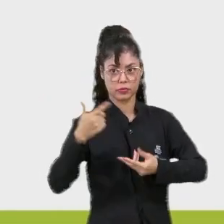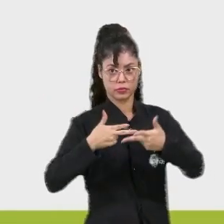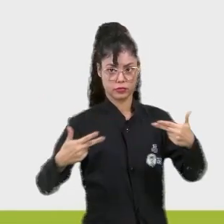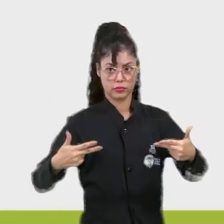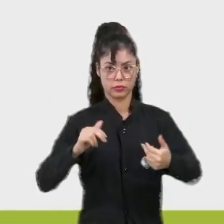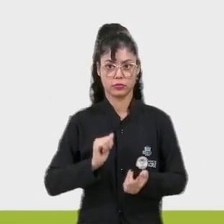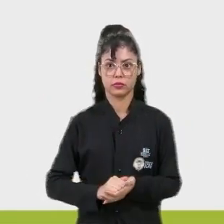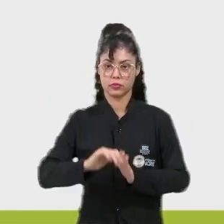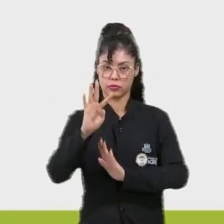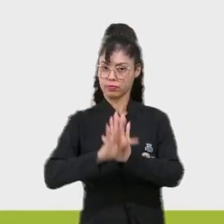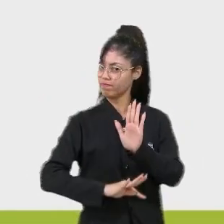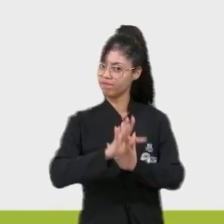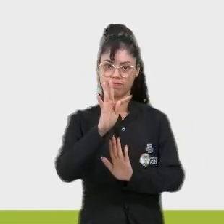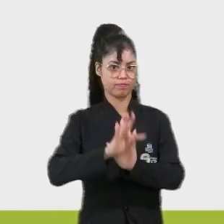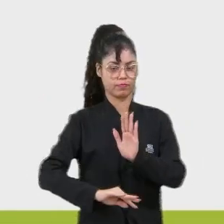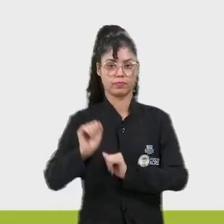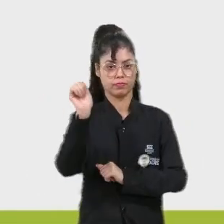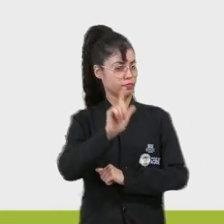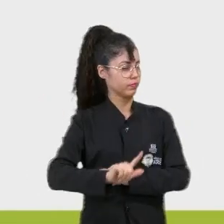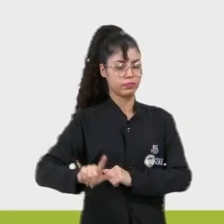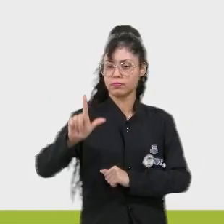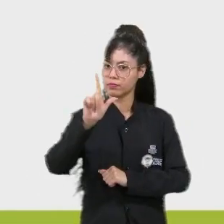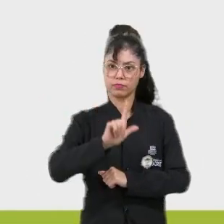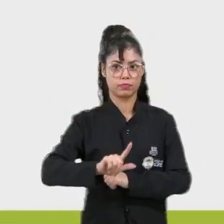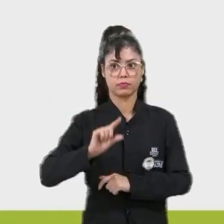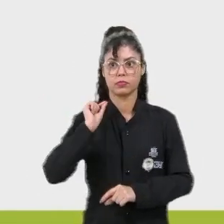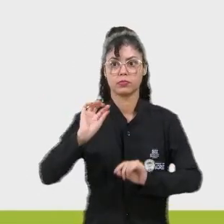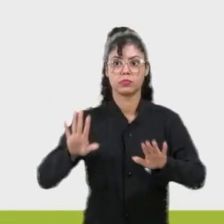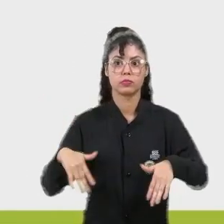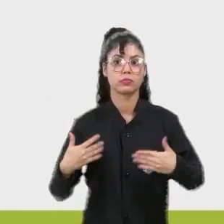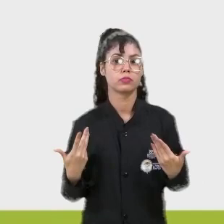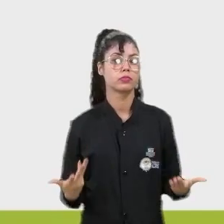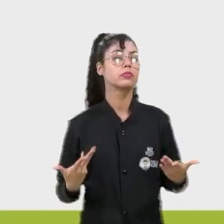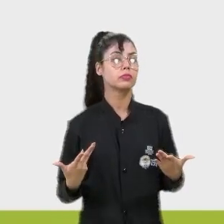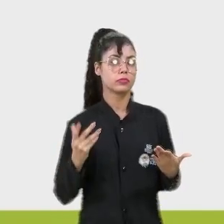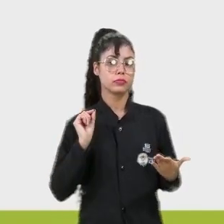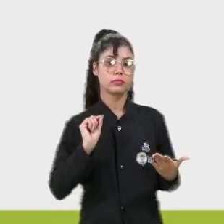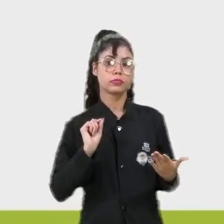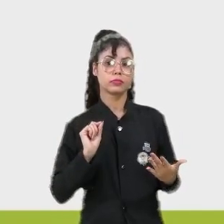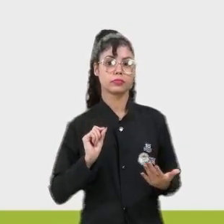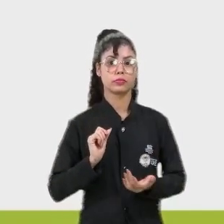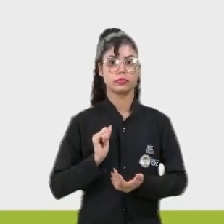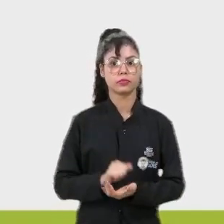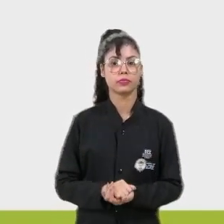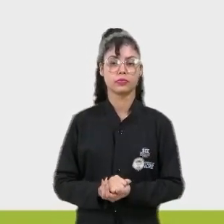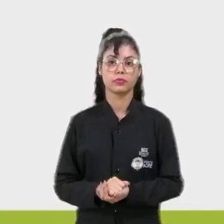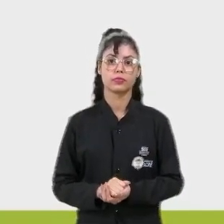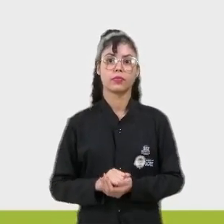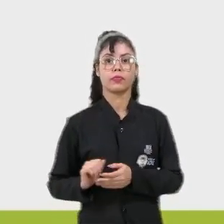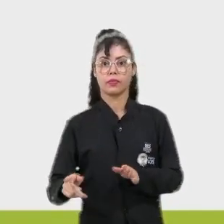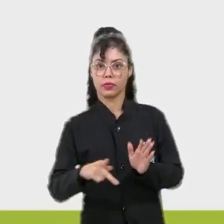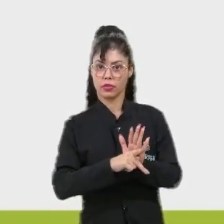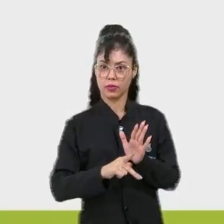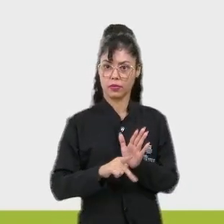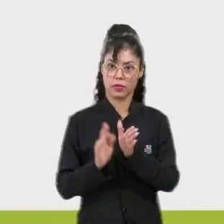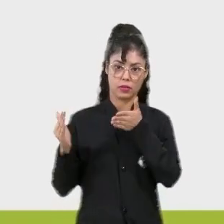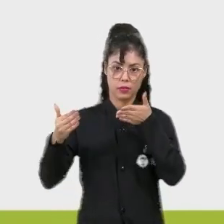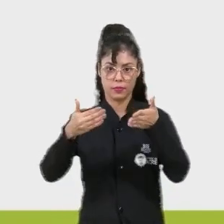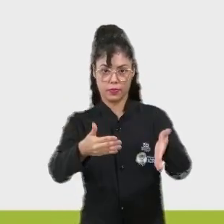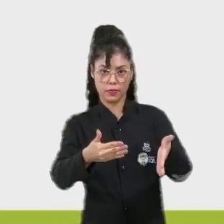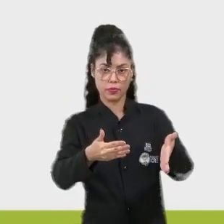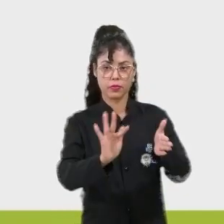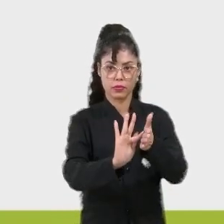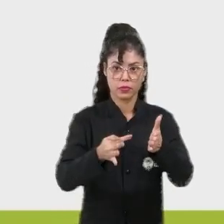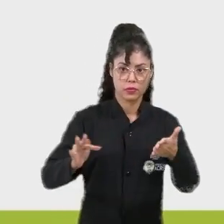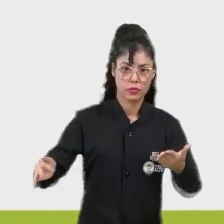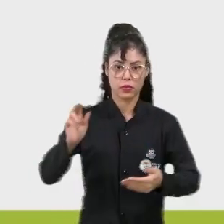coisa. E o texto não literário, professor, qual que é o texto não literário? O texto não literário é aquele que